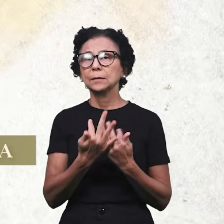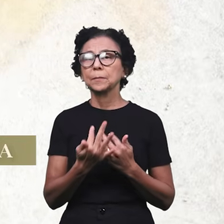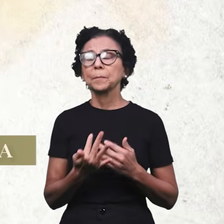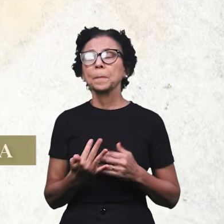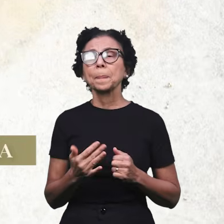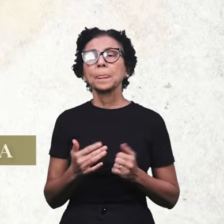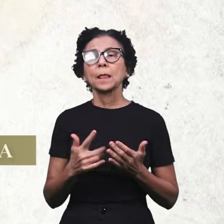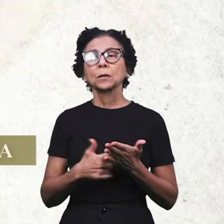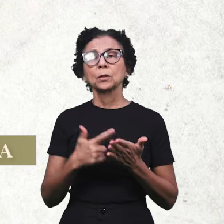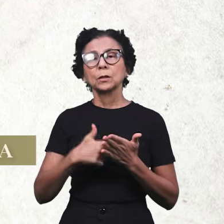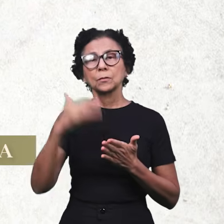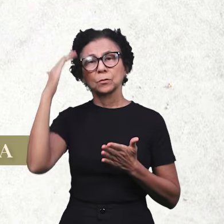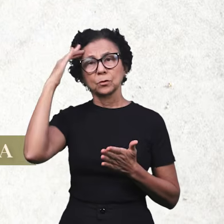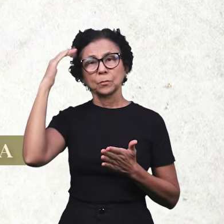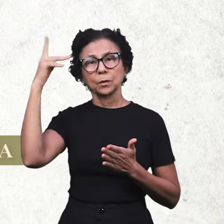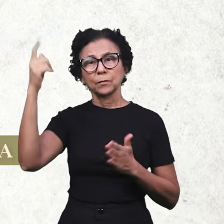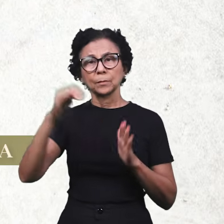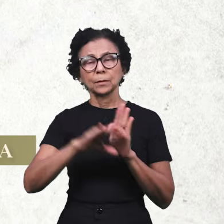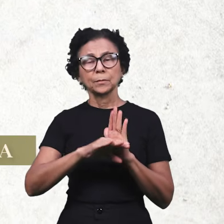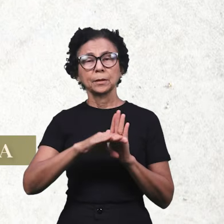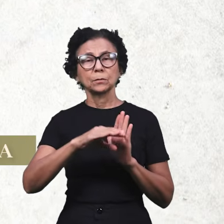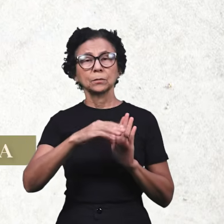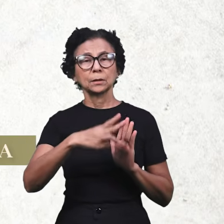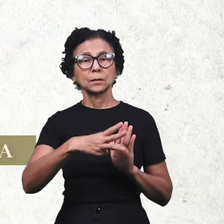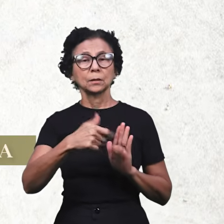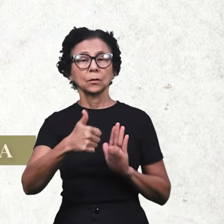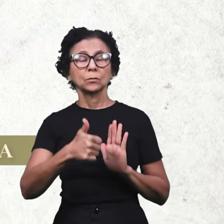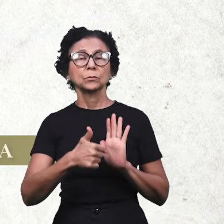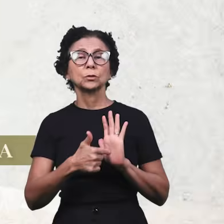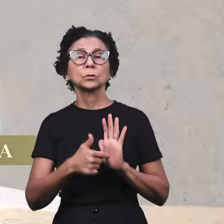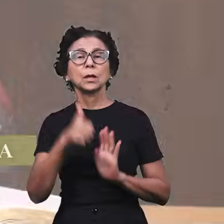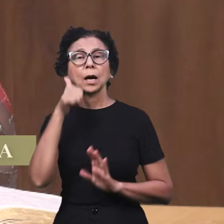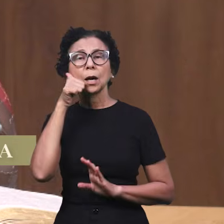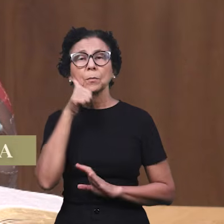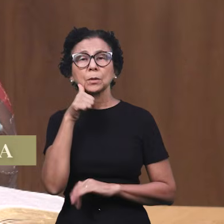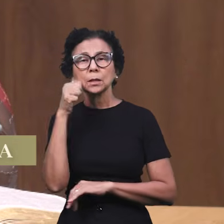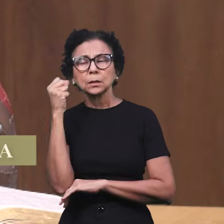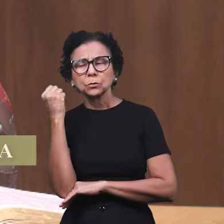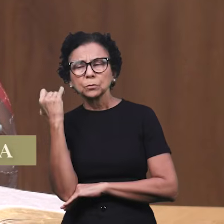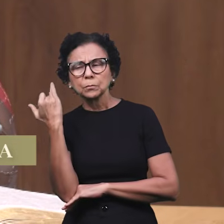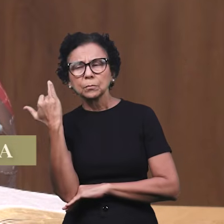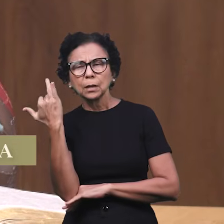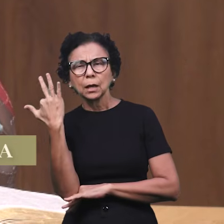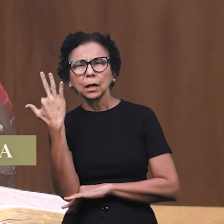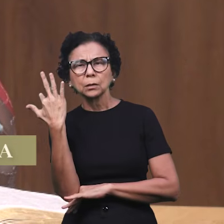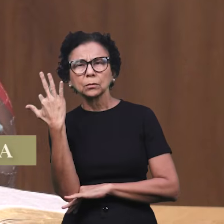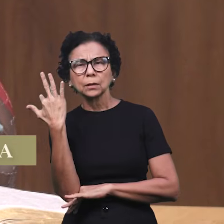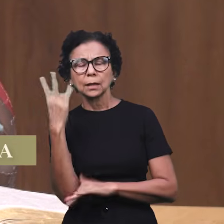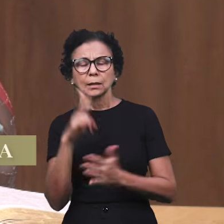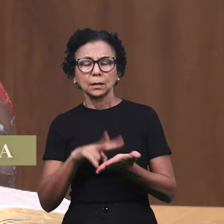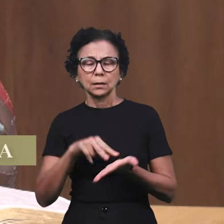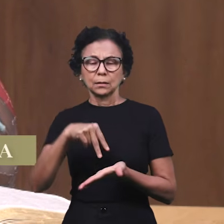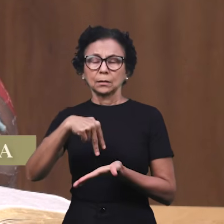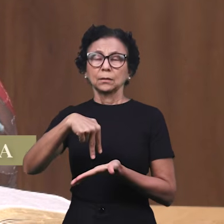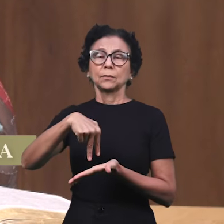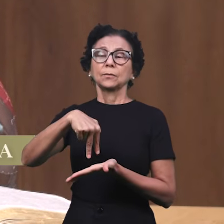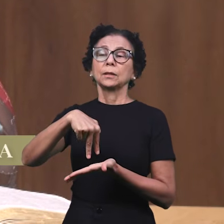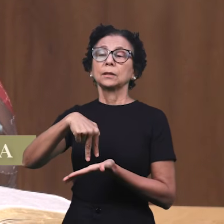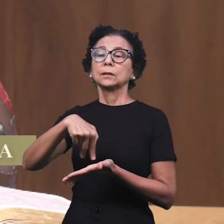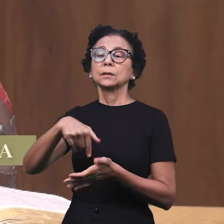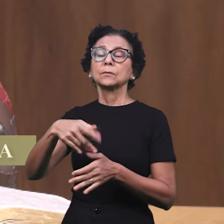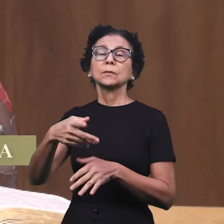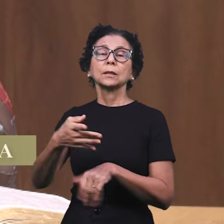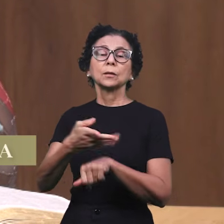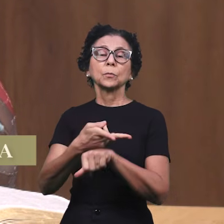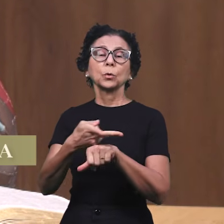mantimento para sua casa também. Que maravilha, né? A busca ao Senhor antes de que as atividades